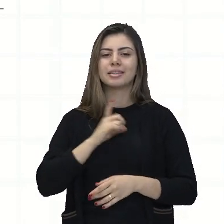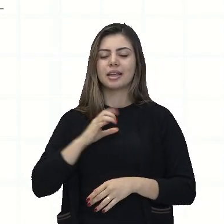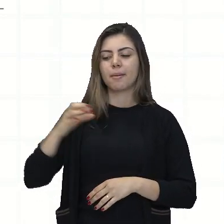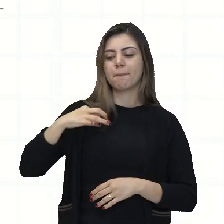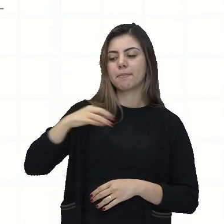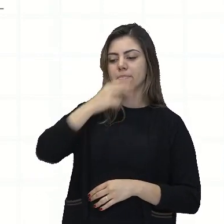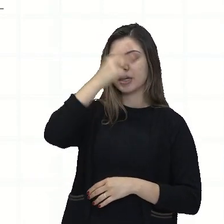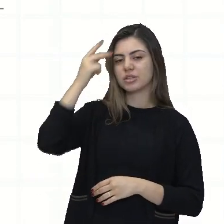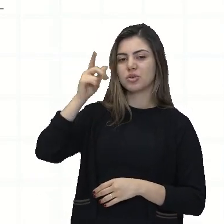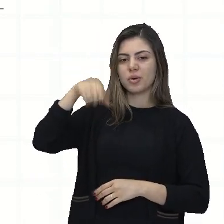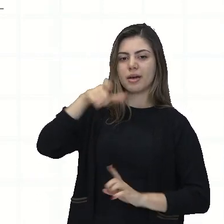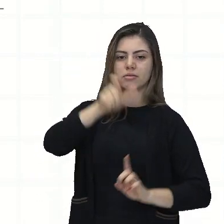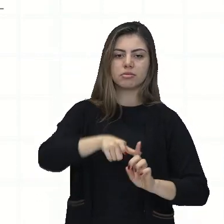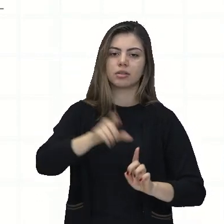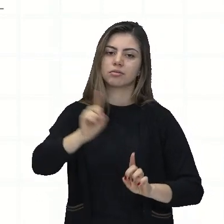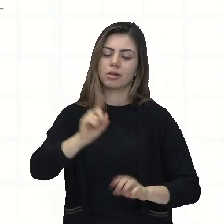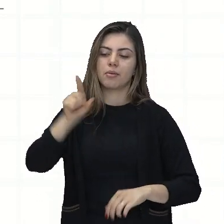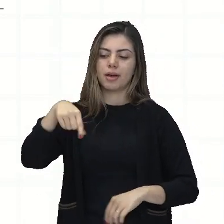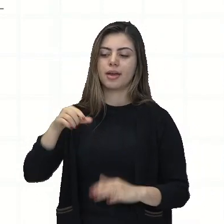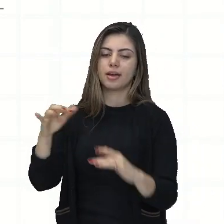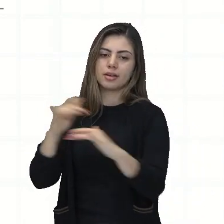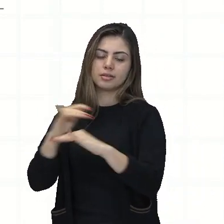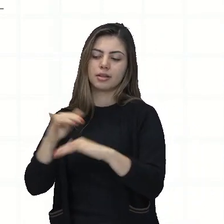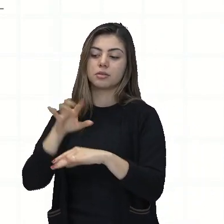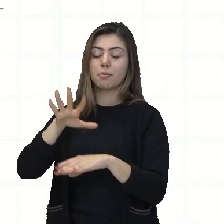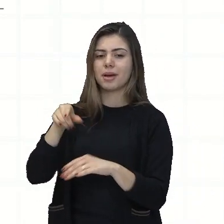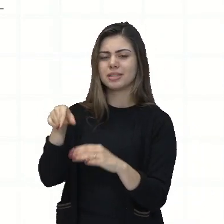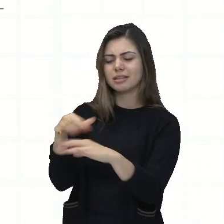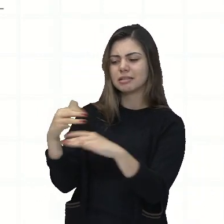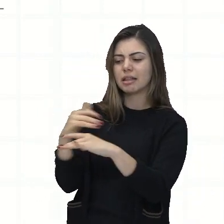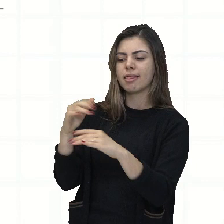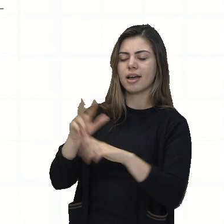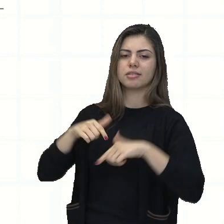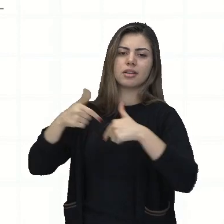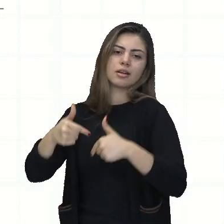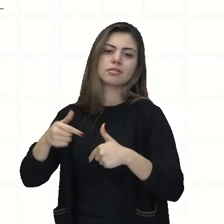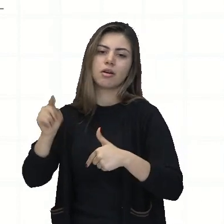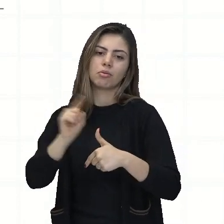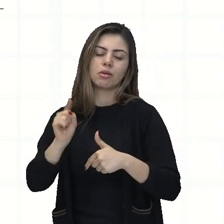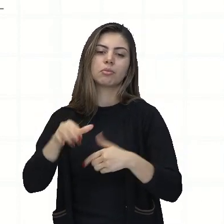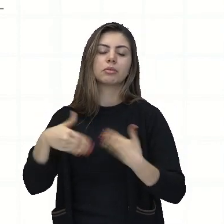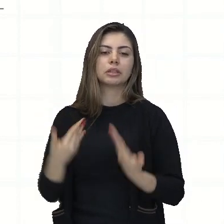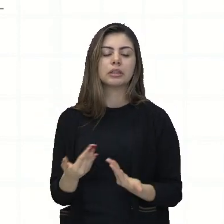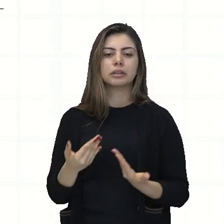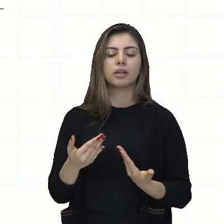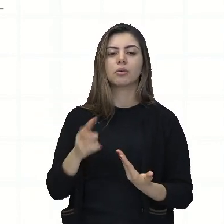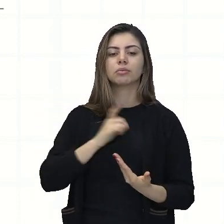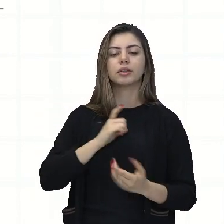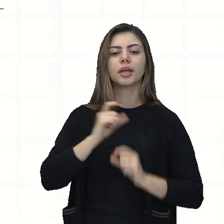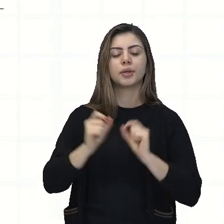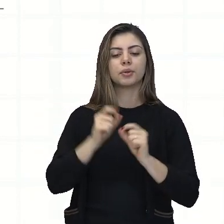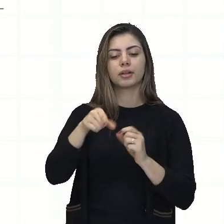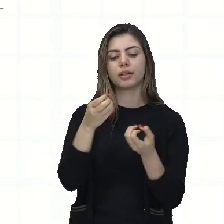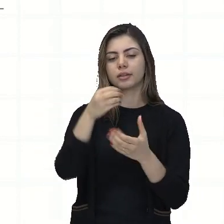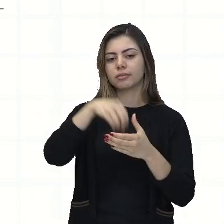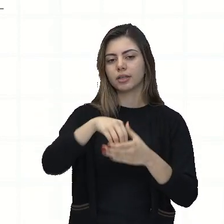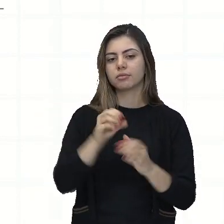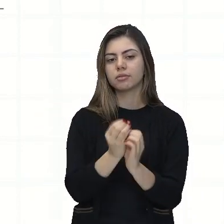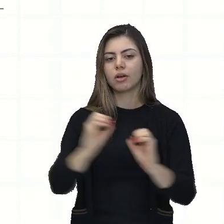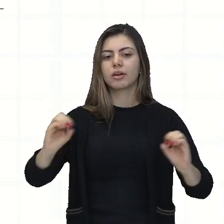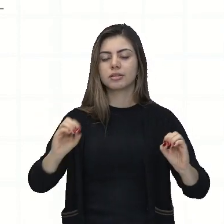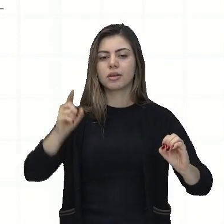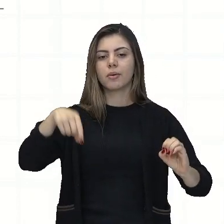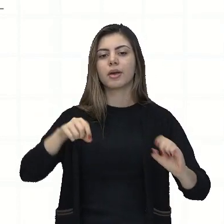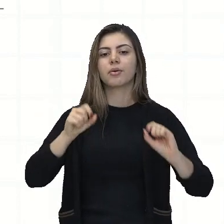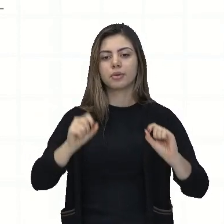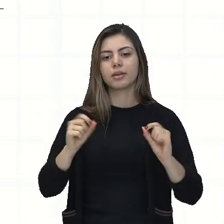O sujeito é a cidade. Como não foi ela que executou essa ação, eu não posso. Eu tenho um termo nessa oração que eu vou chamar de